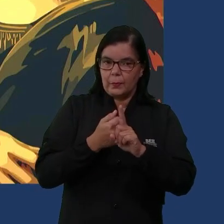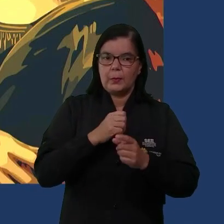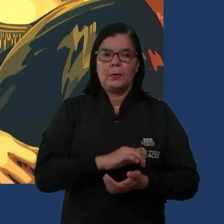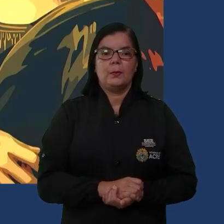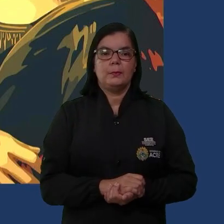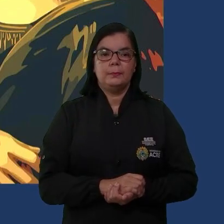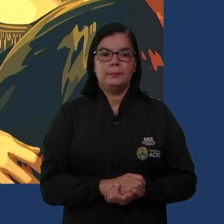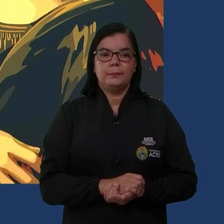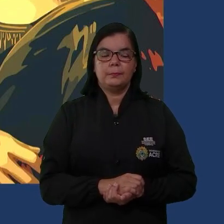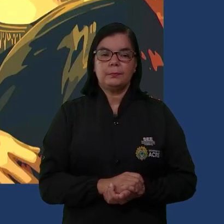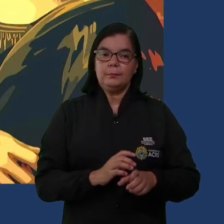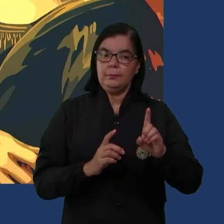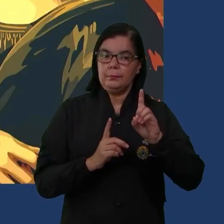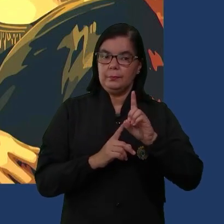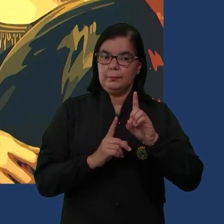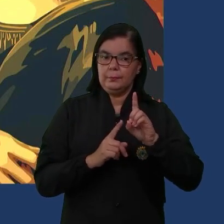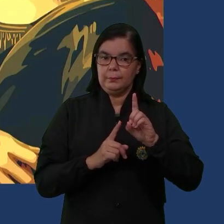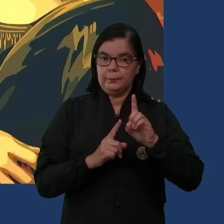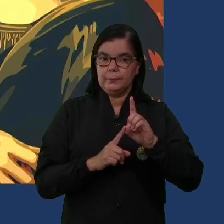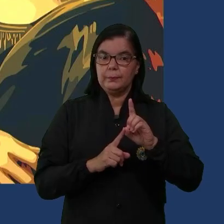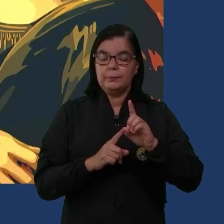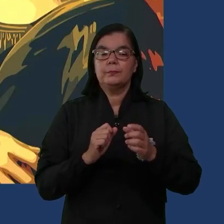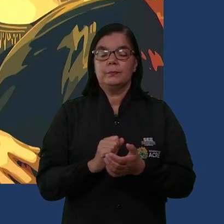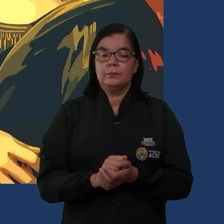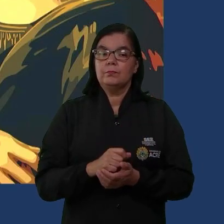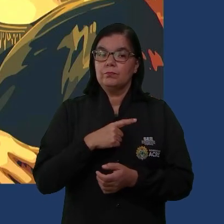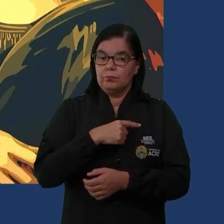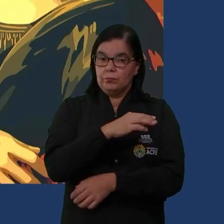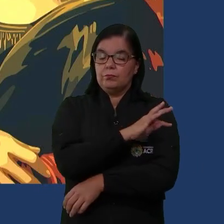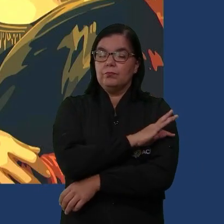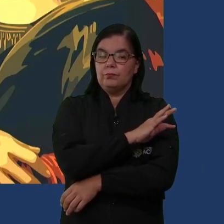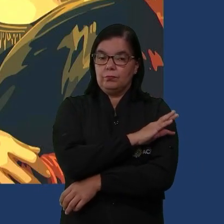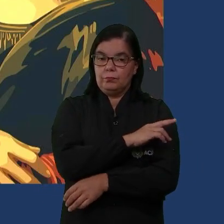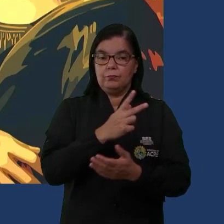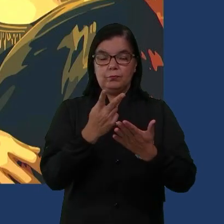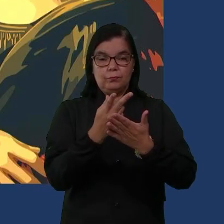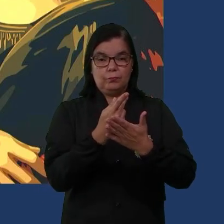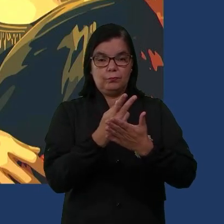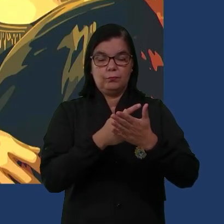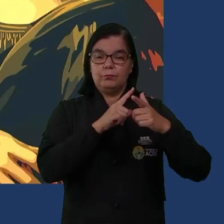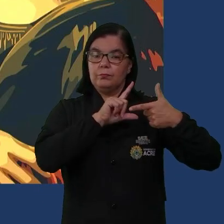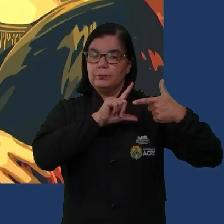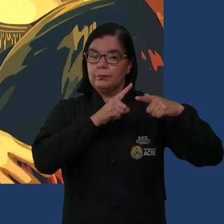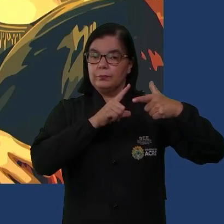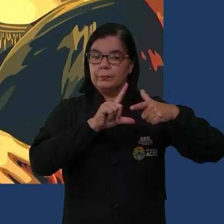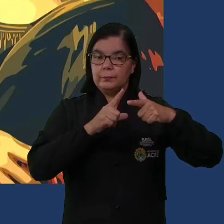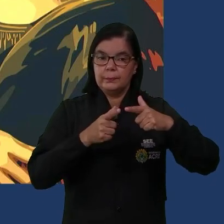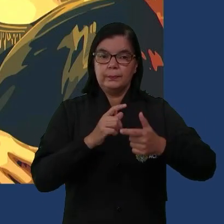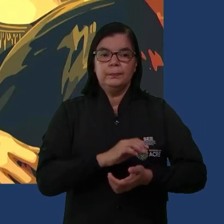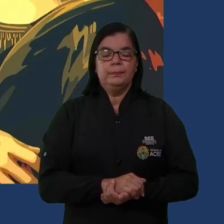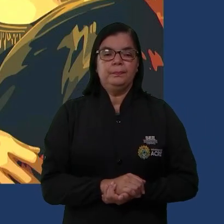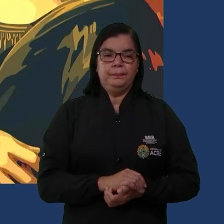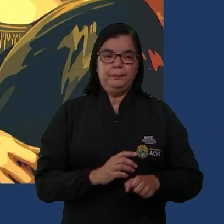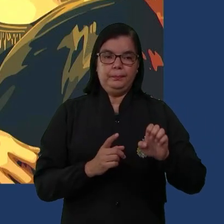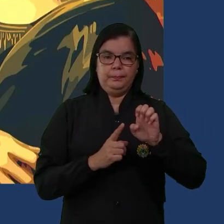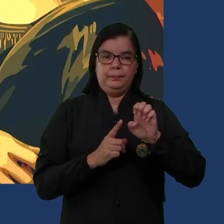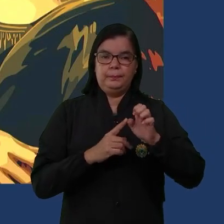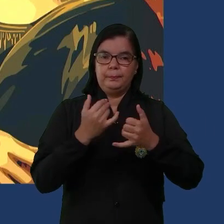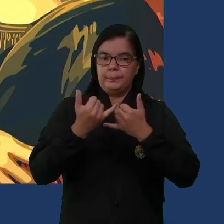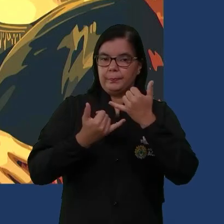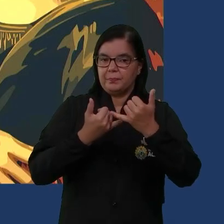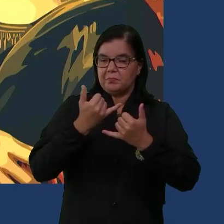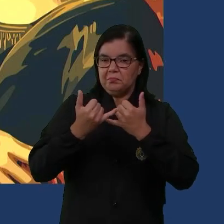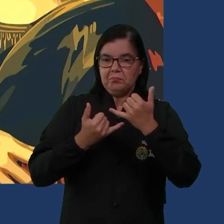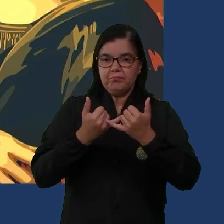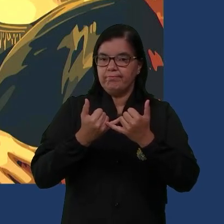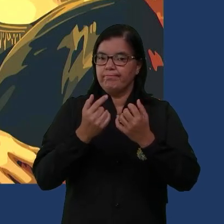arte. E letra D, um exercício de técnica artística tradicional. E letra E,